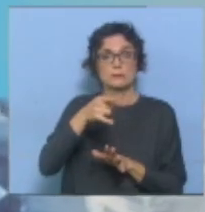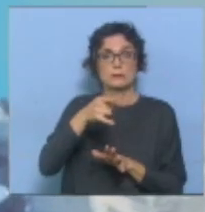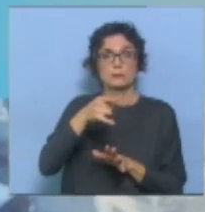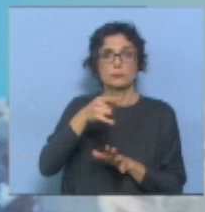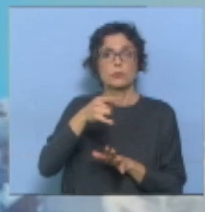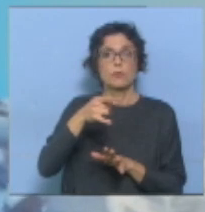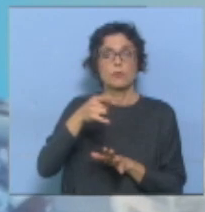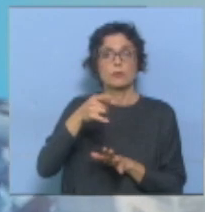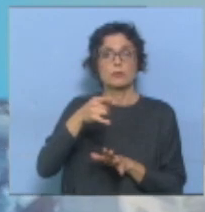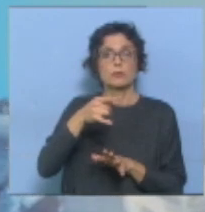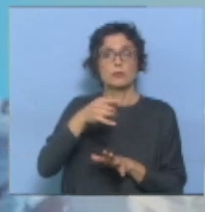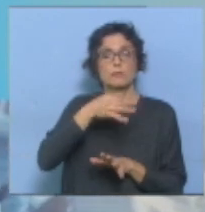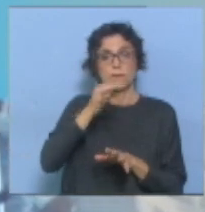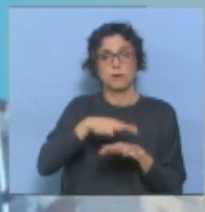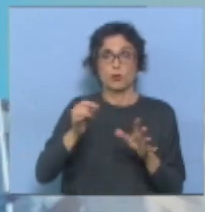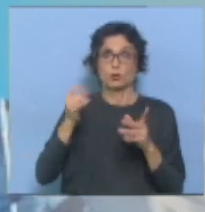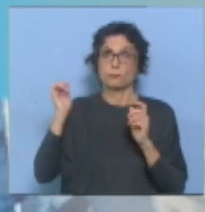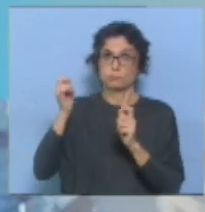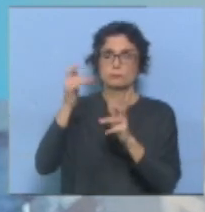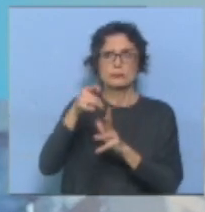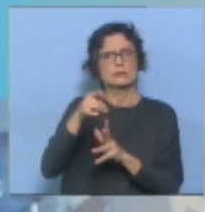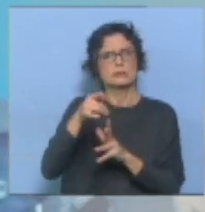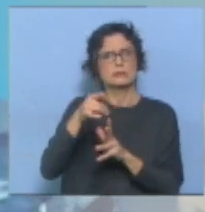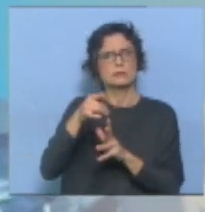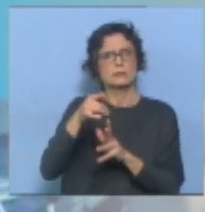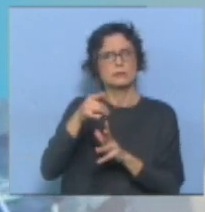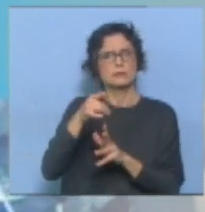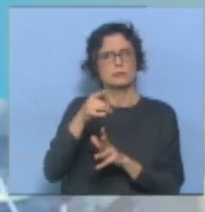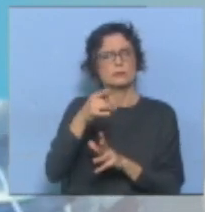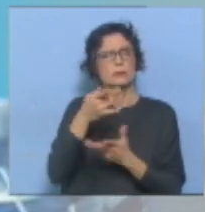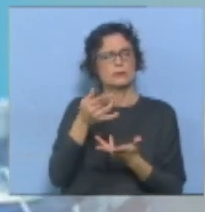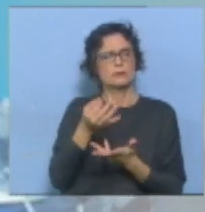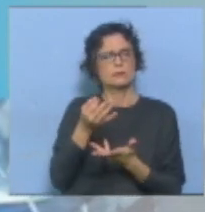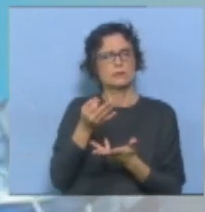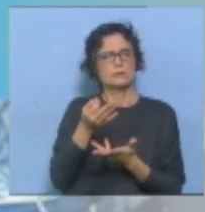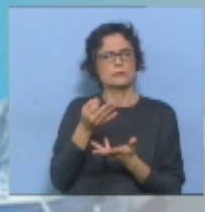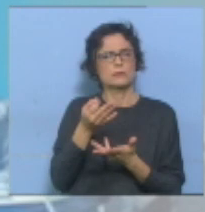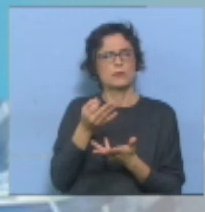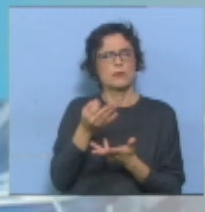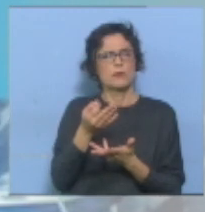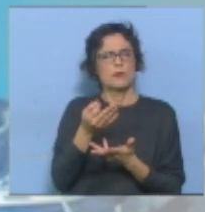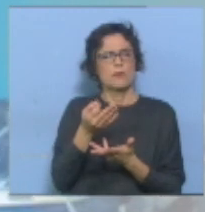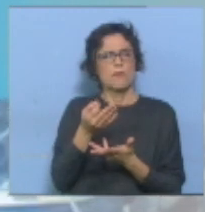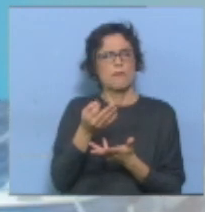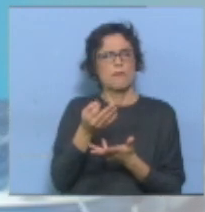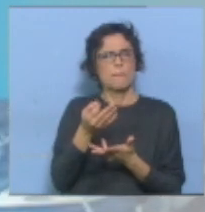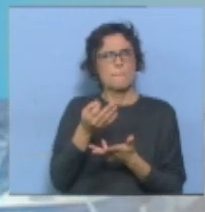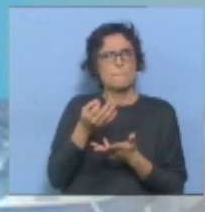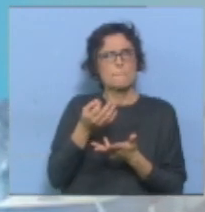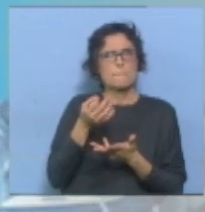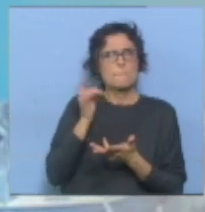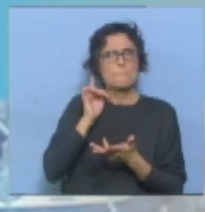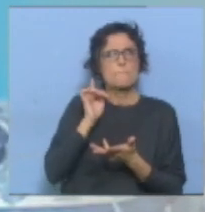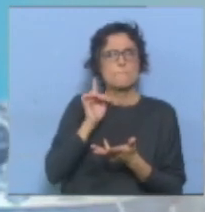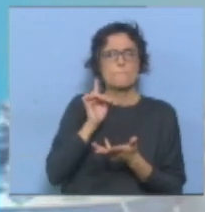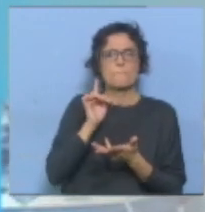Universidade referia um certo sonambulismo da desgraça, isto para afirmar que é necessário sublinhar os valores